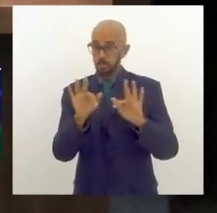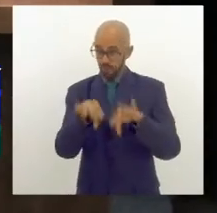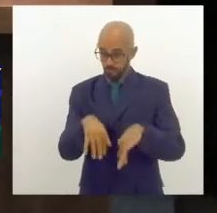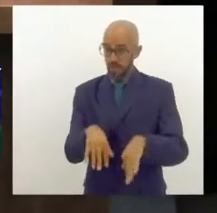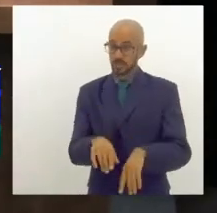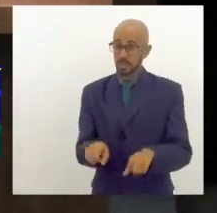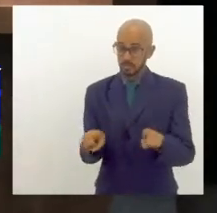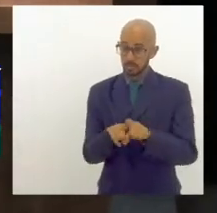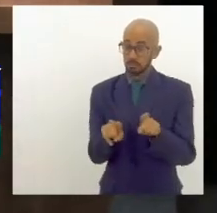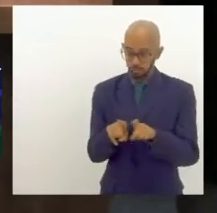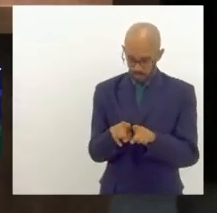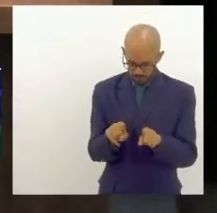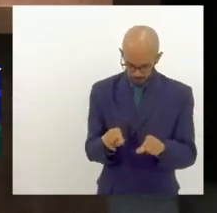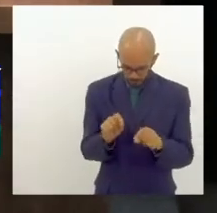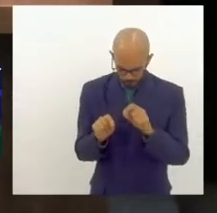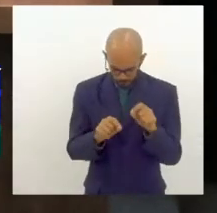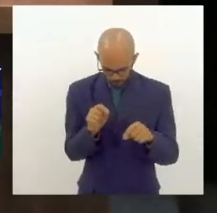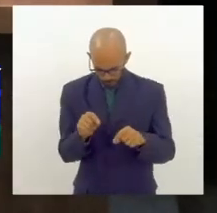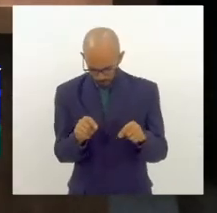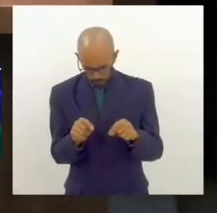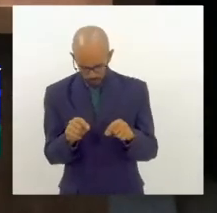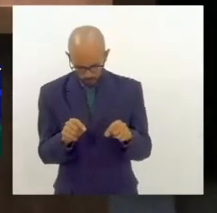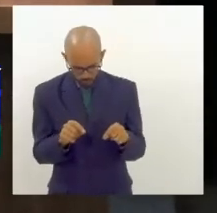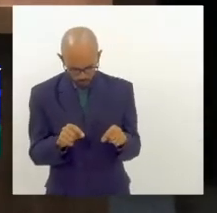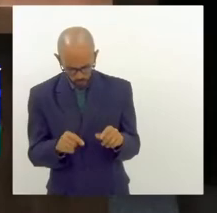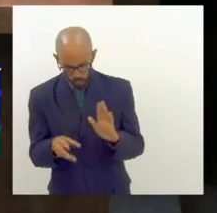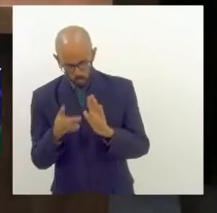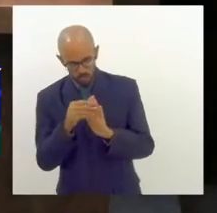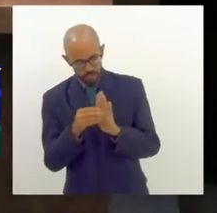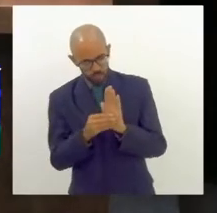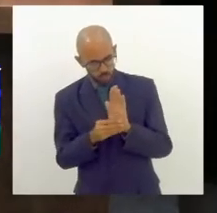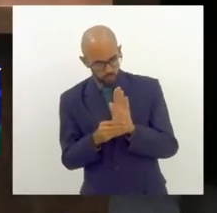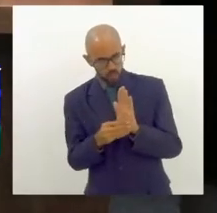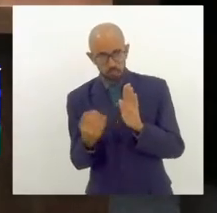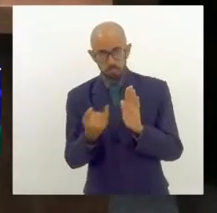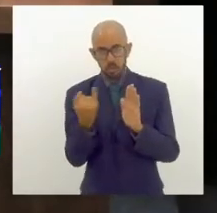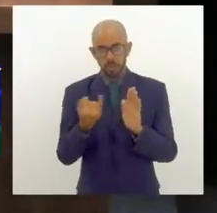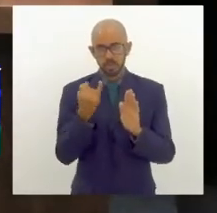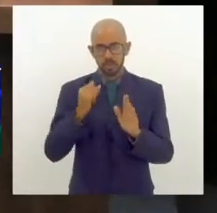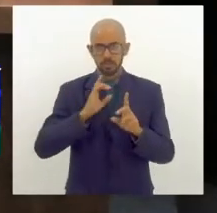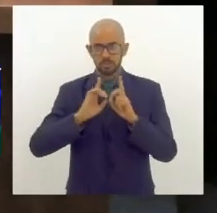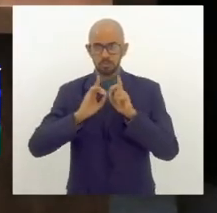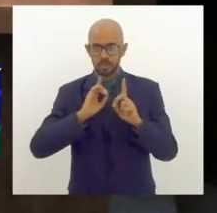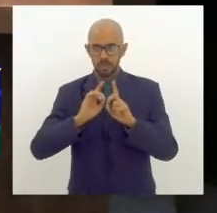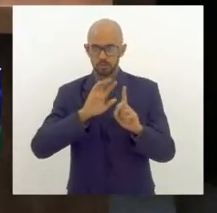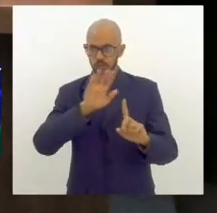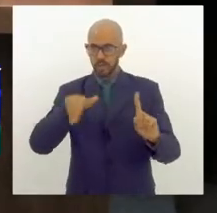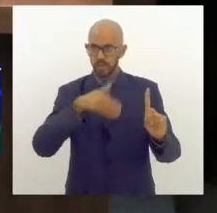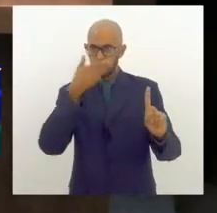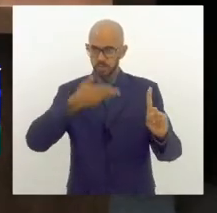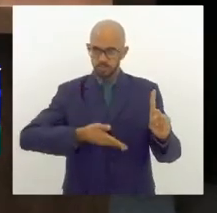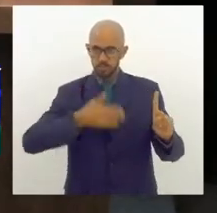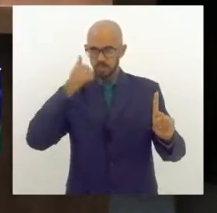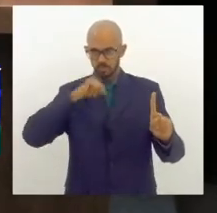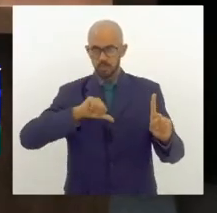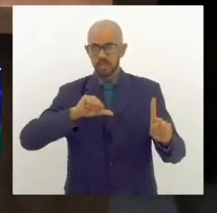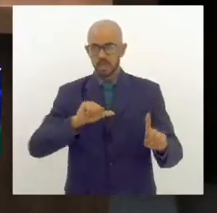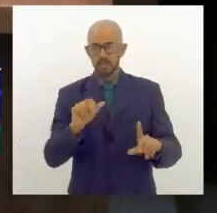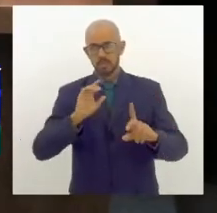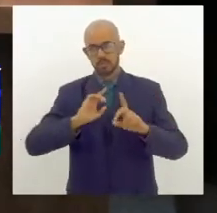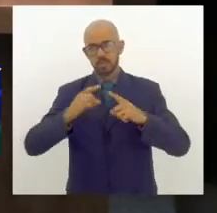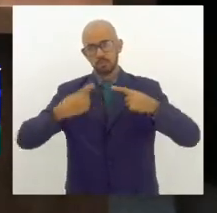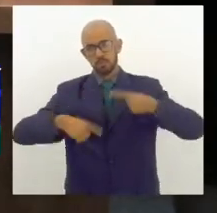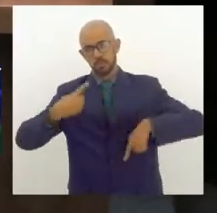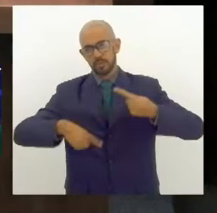fala, trazer um elemento que eu acho que é central hoje no debate do reconhecimento das mulheres e das mulheres da